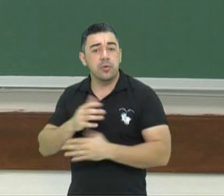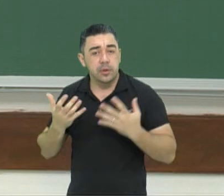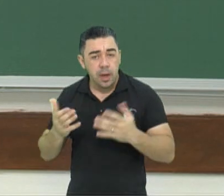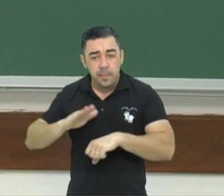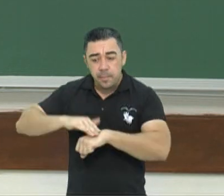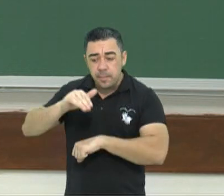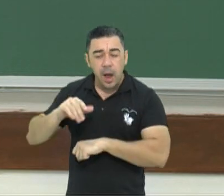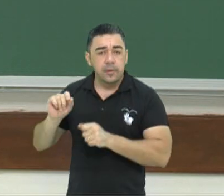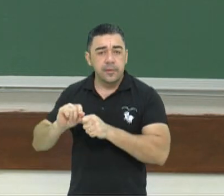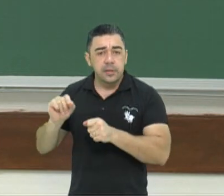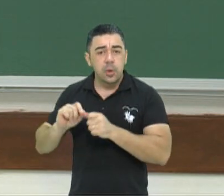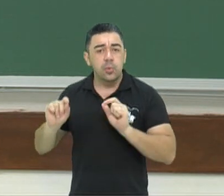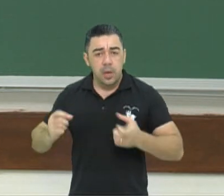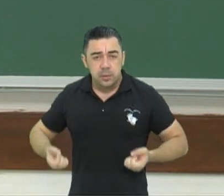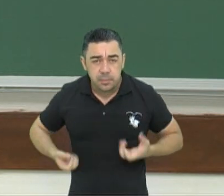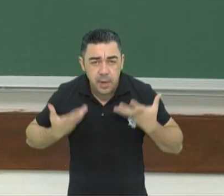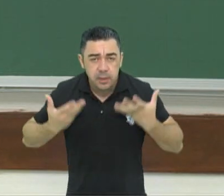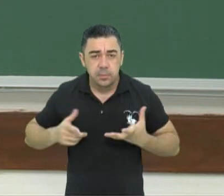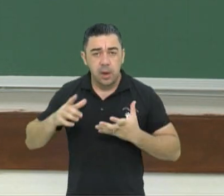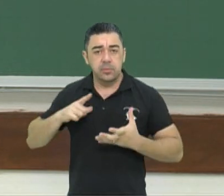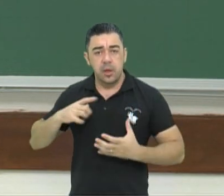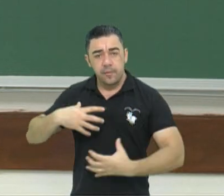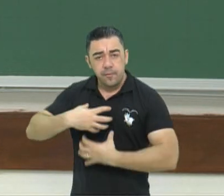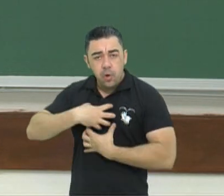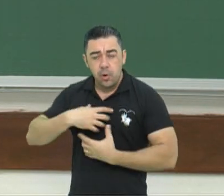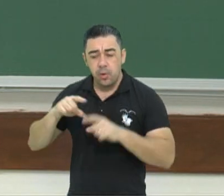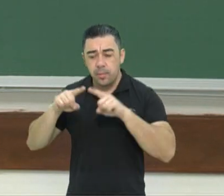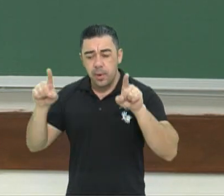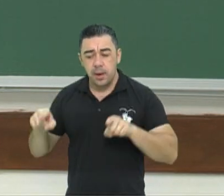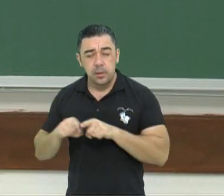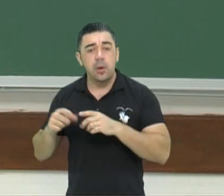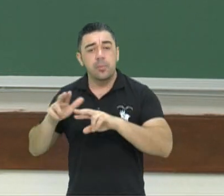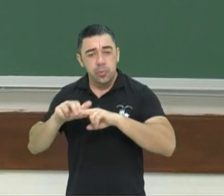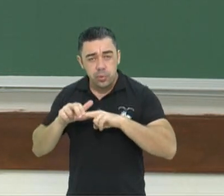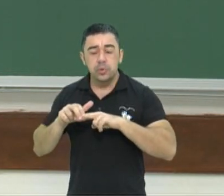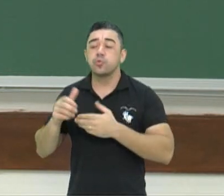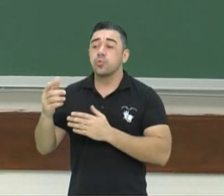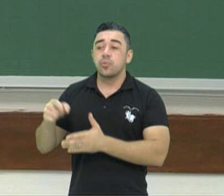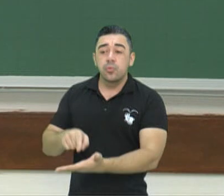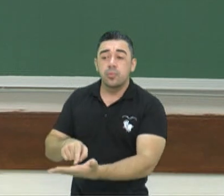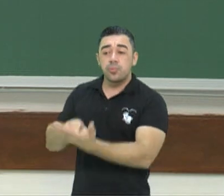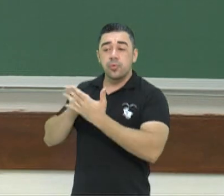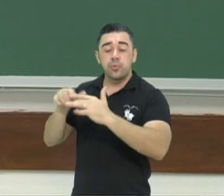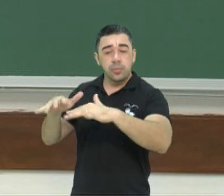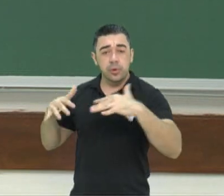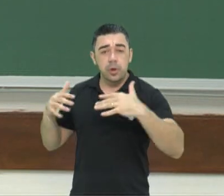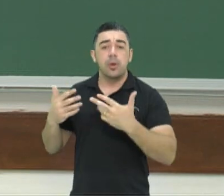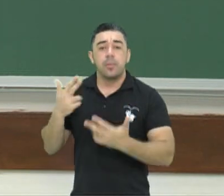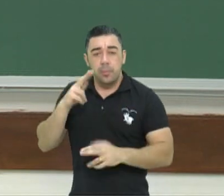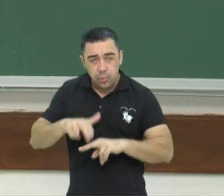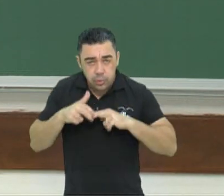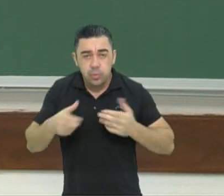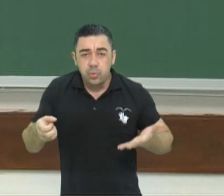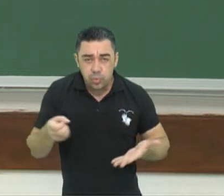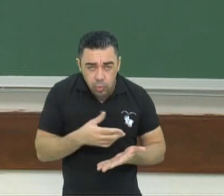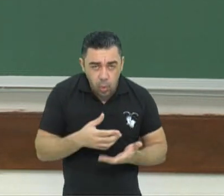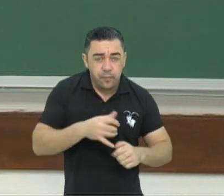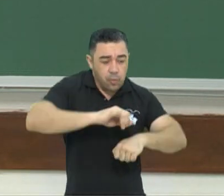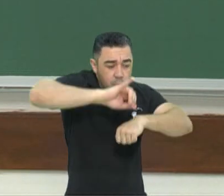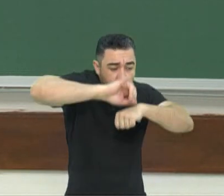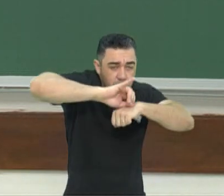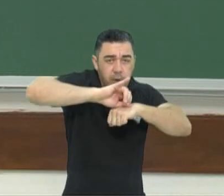fazer a expressividade na forma e queriam trazer o público à participação. Por isso que existiu a separação e aí surge o neoconcretismo. E se lembra que eu falei